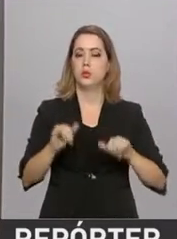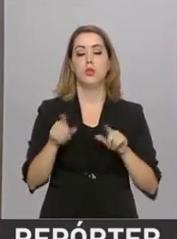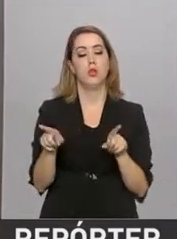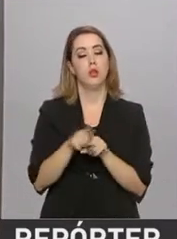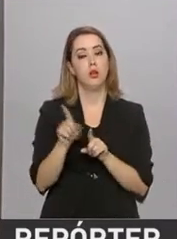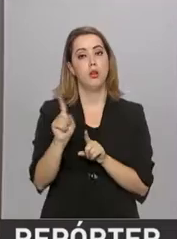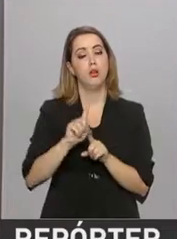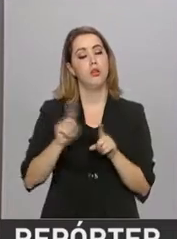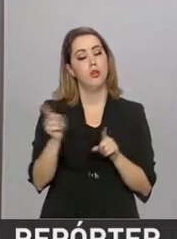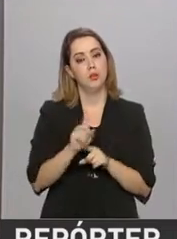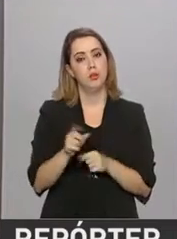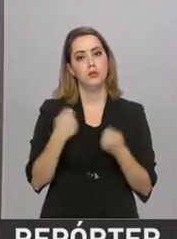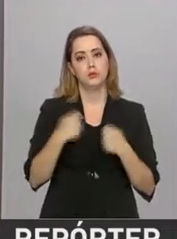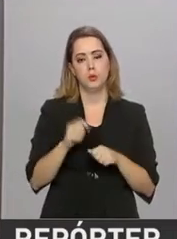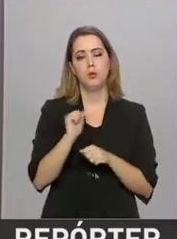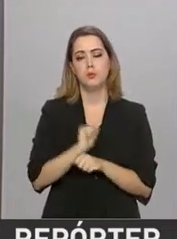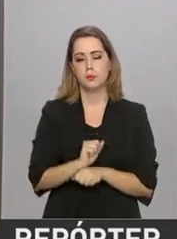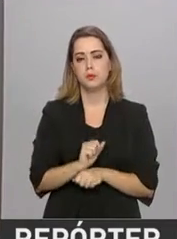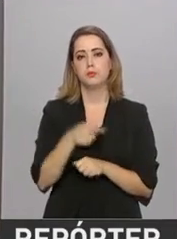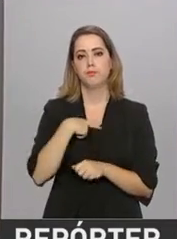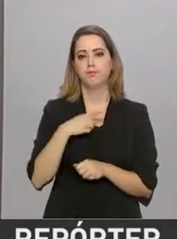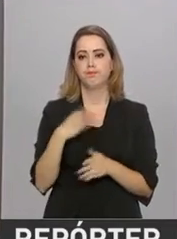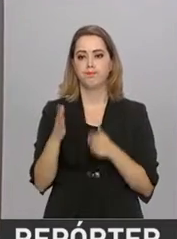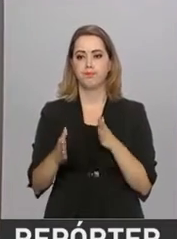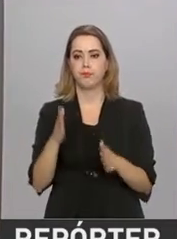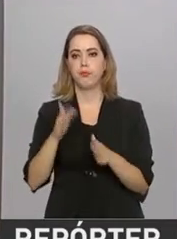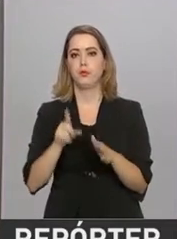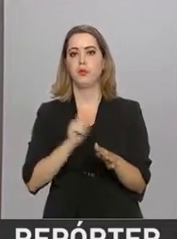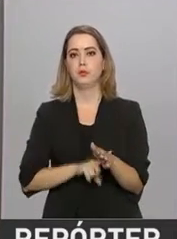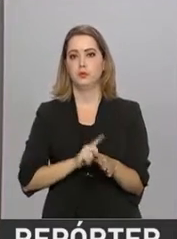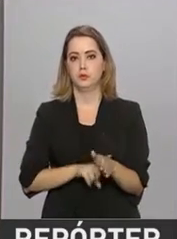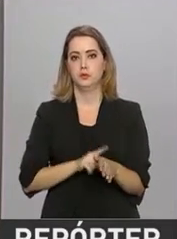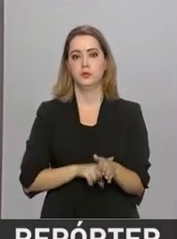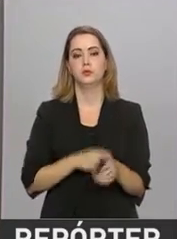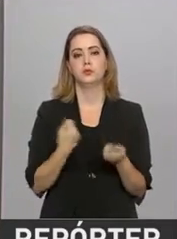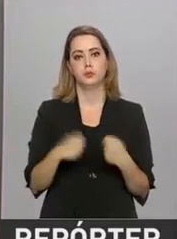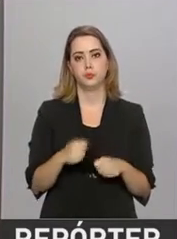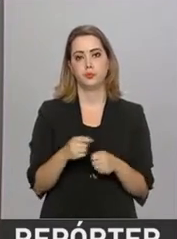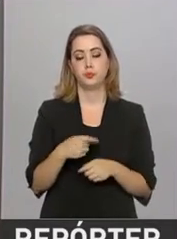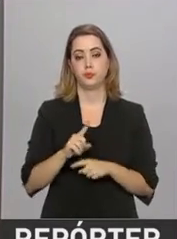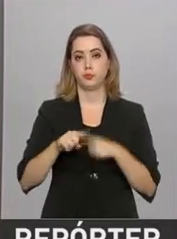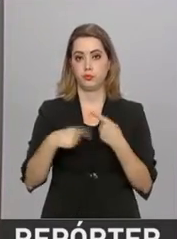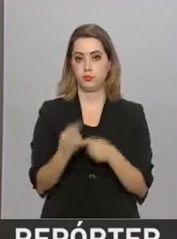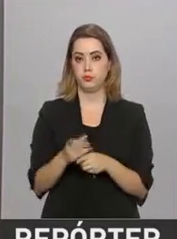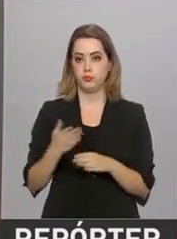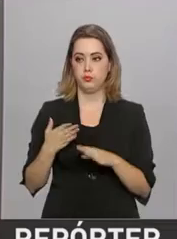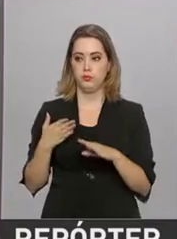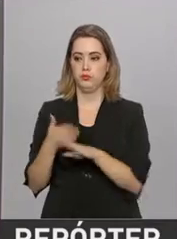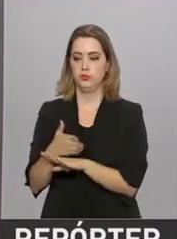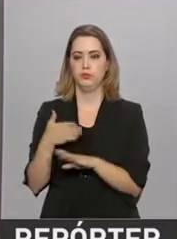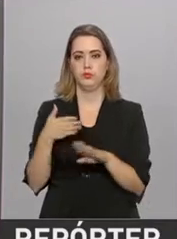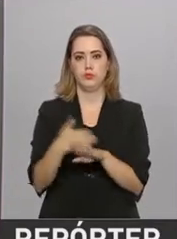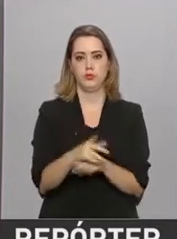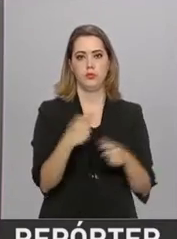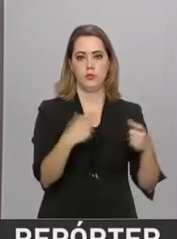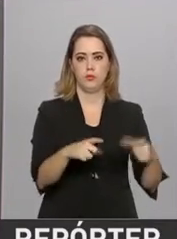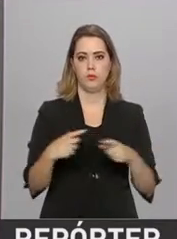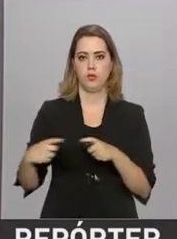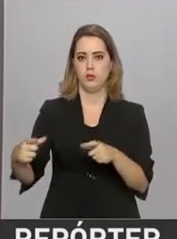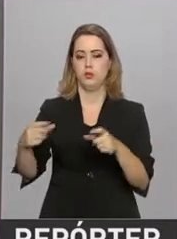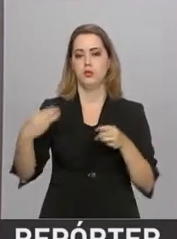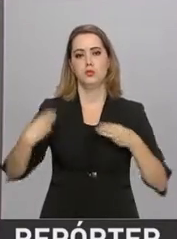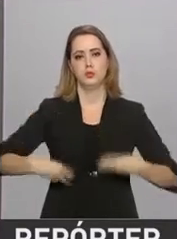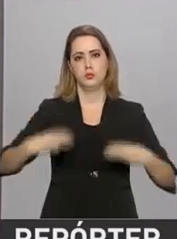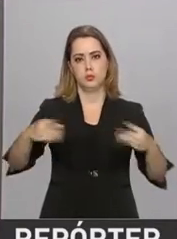prazo é plus mais do que suficiente para suprir essa demanda reprimida o cidadão ao dirigir ao qualquer posto de atendimento seja do ministério